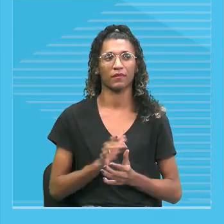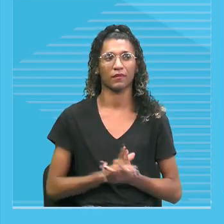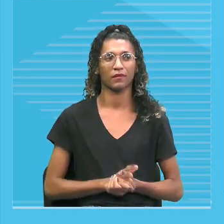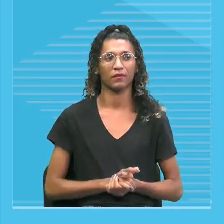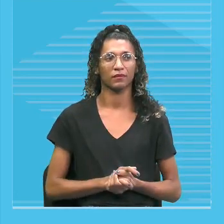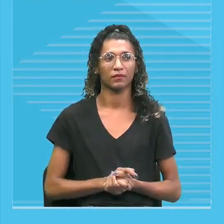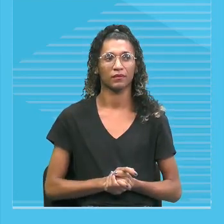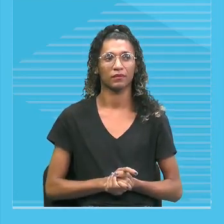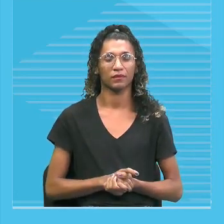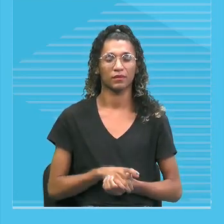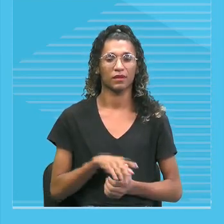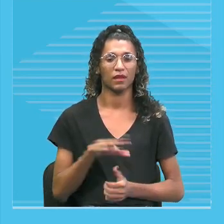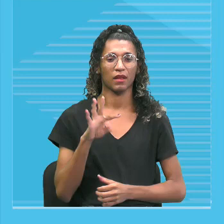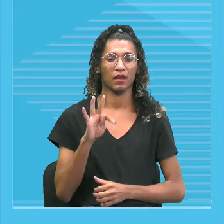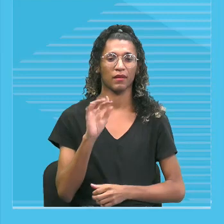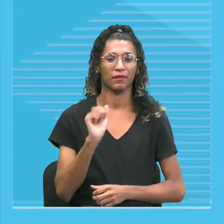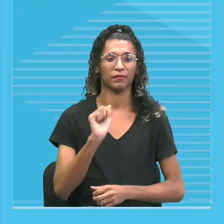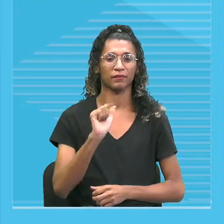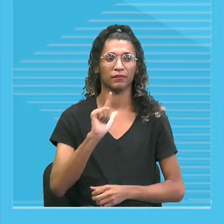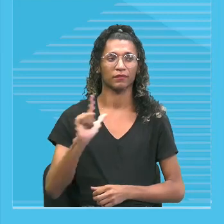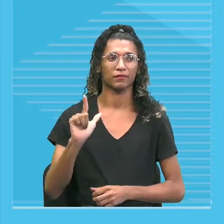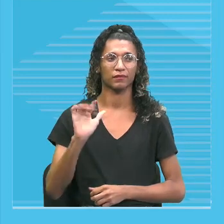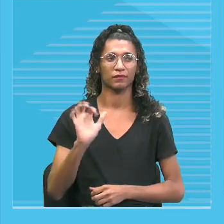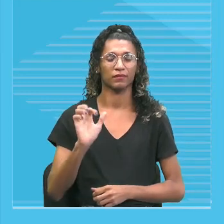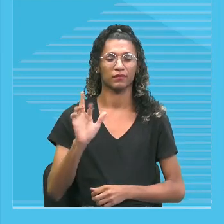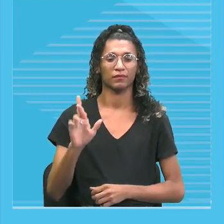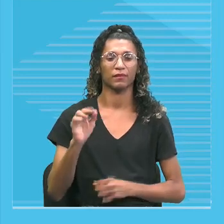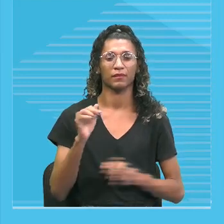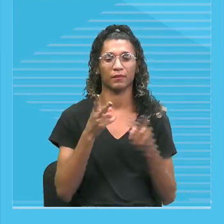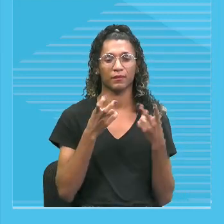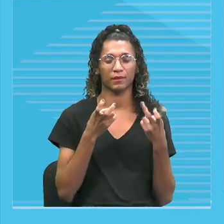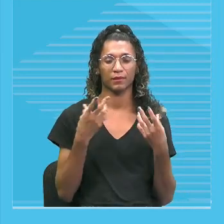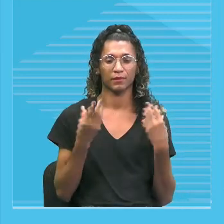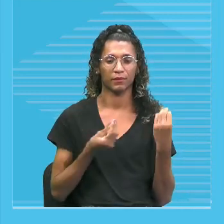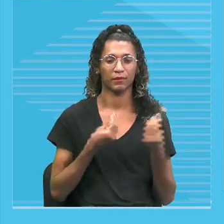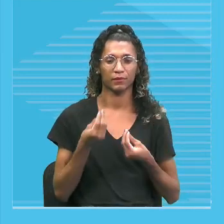veja como é que é essa